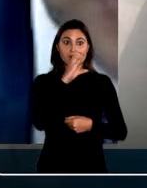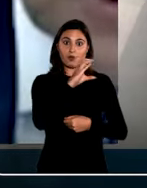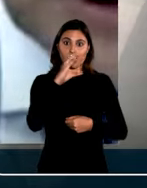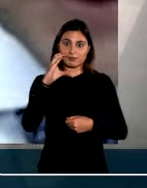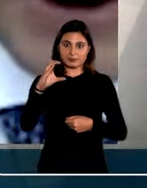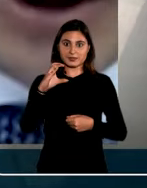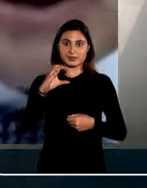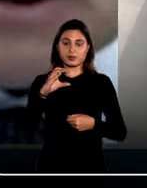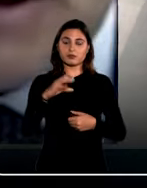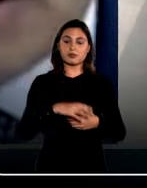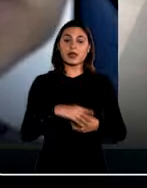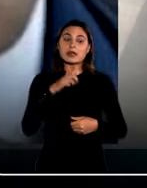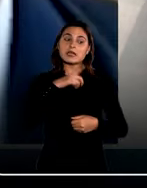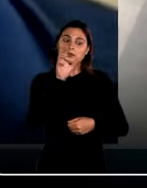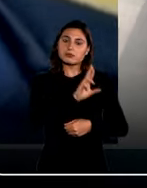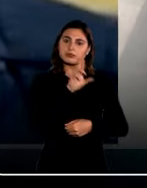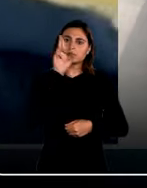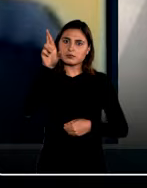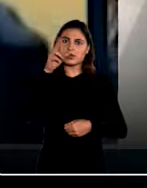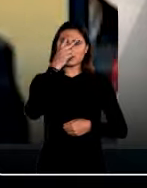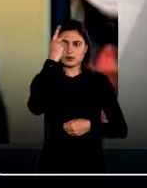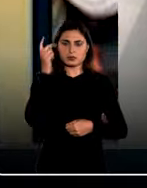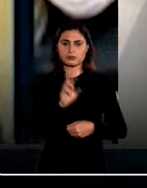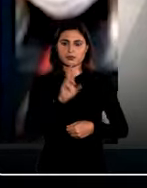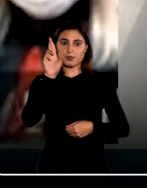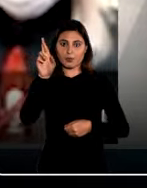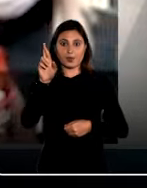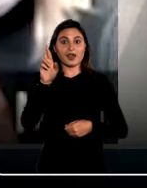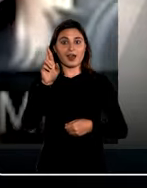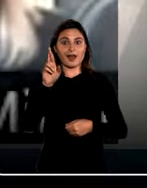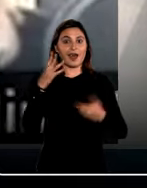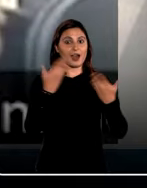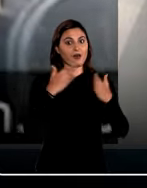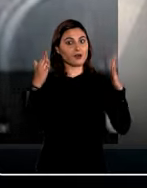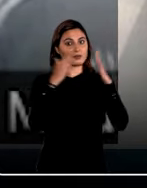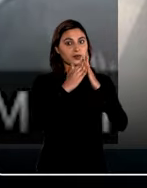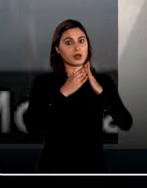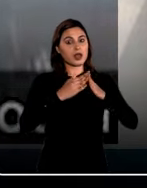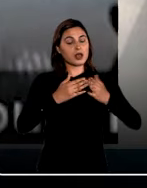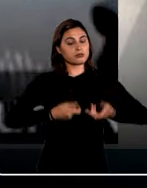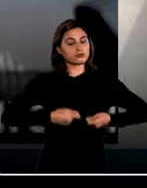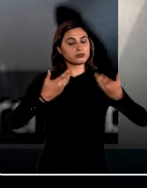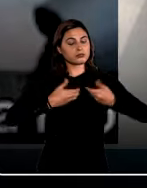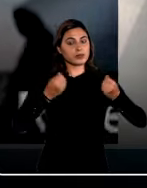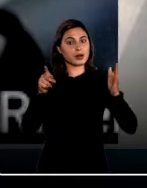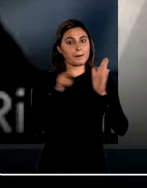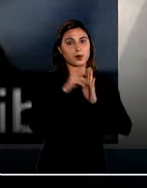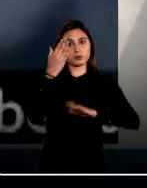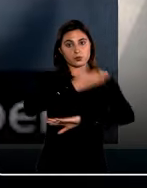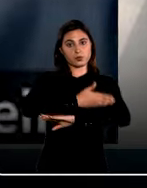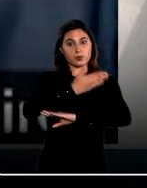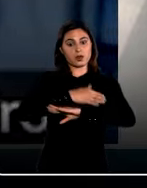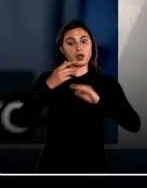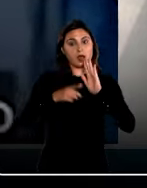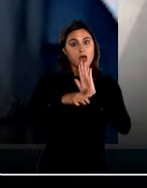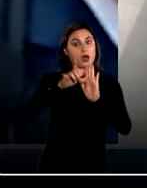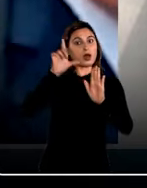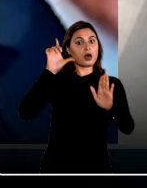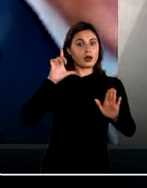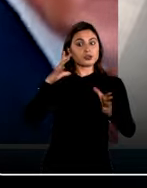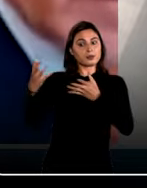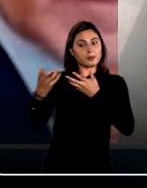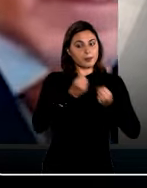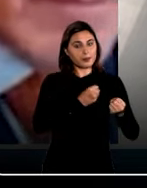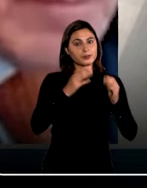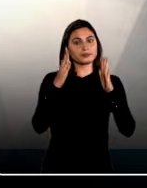Civil admite a responsabilização do proprietário atual do imóvel pelas despesas condominiais anteriores à